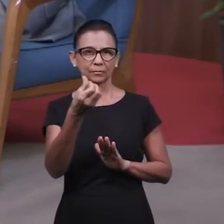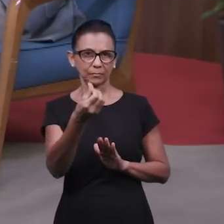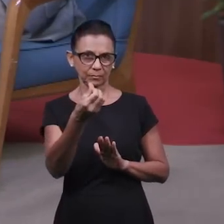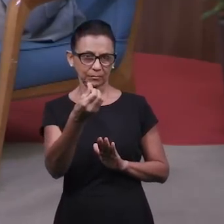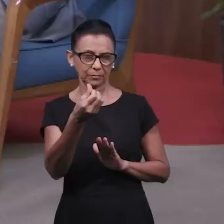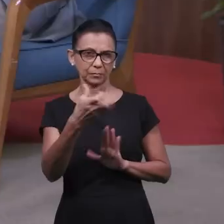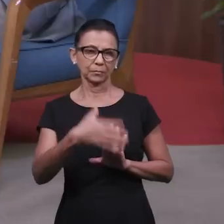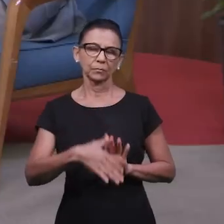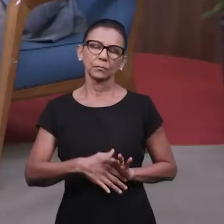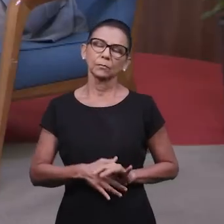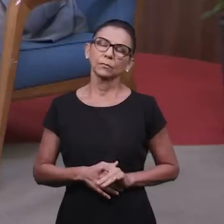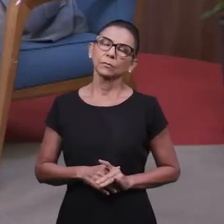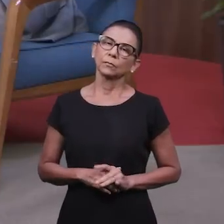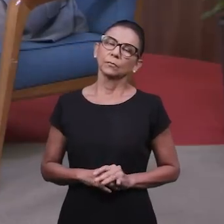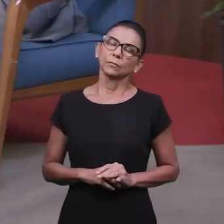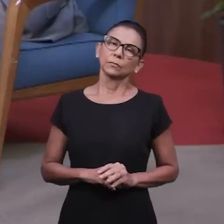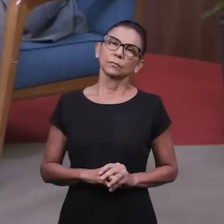texto,